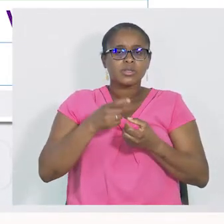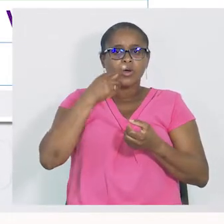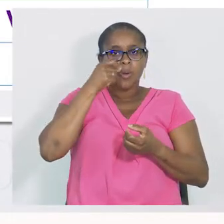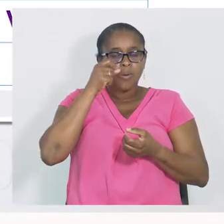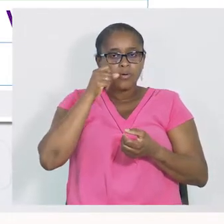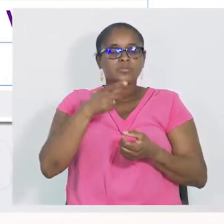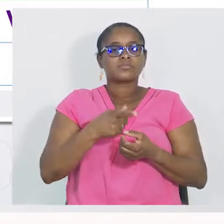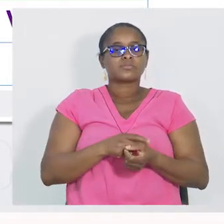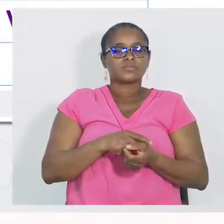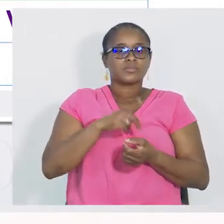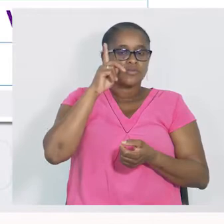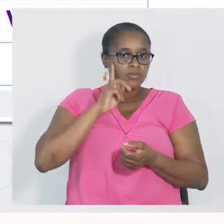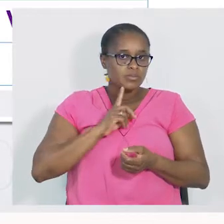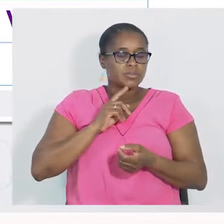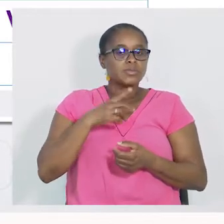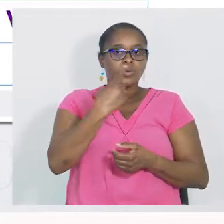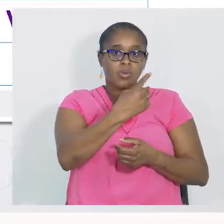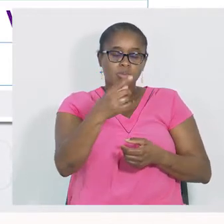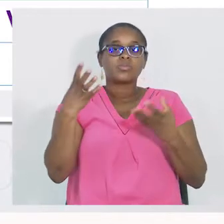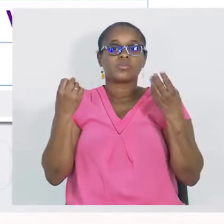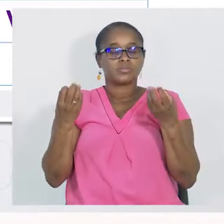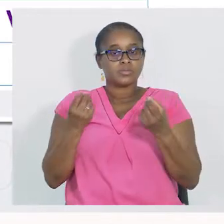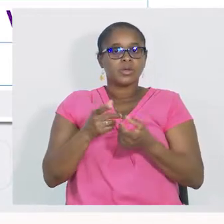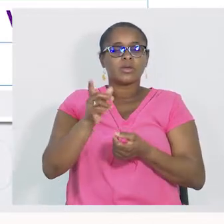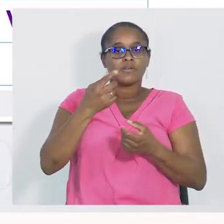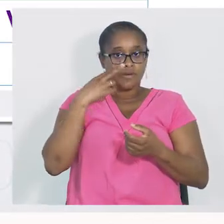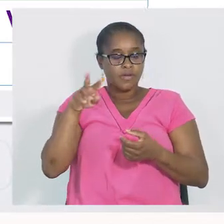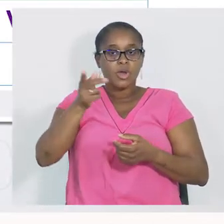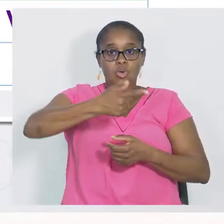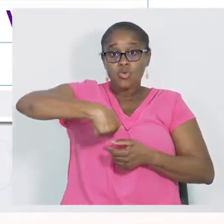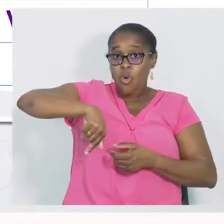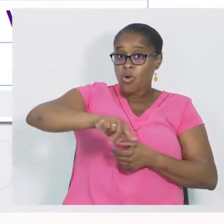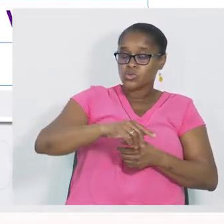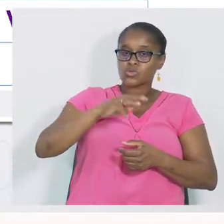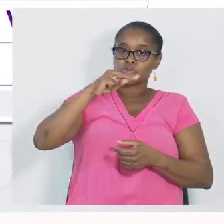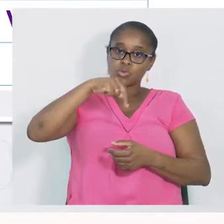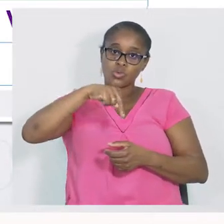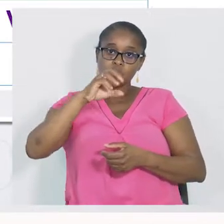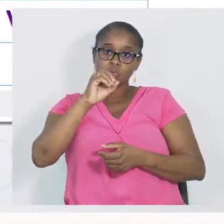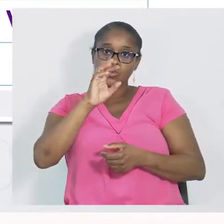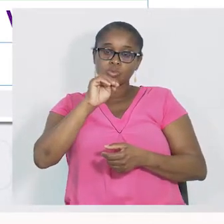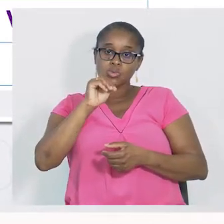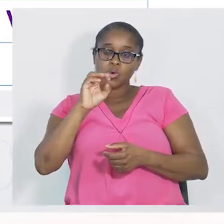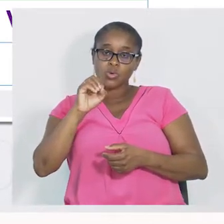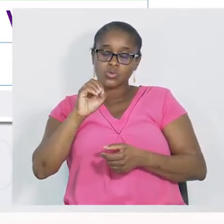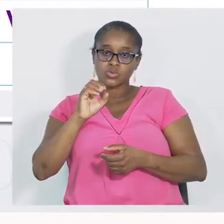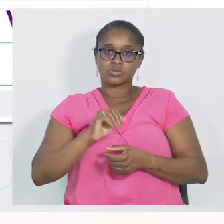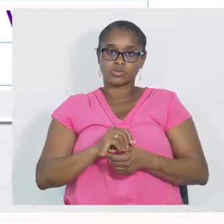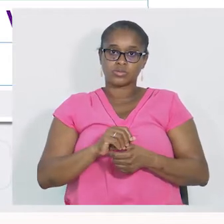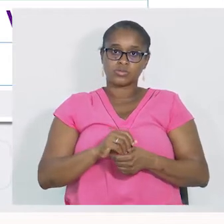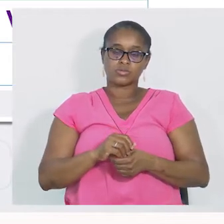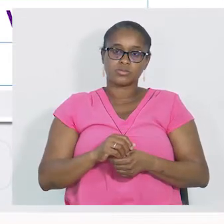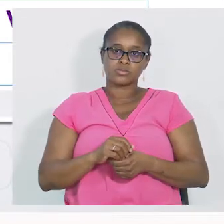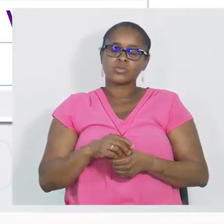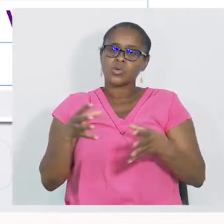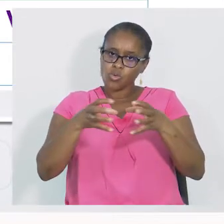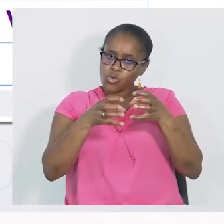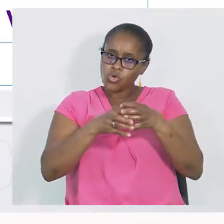Meus, determinante possessivo, primos é o nome. Reparem que veio antes do nome. Ok? E